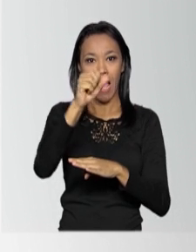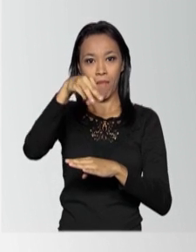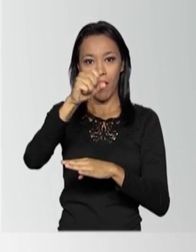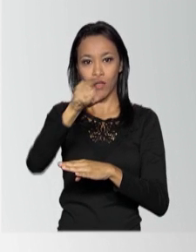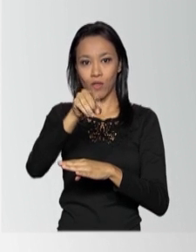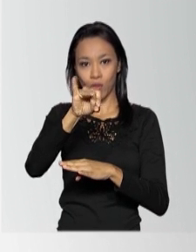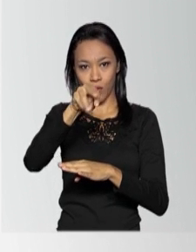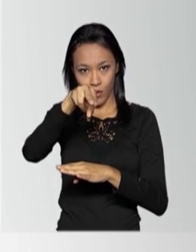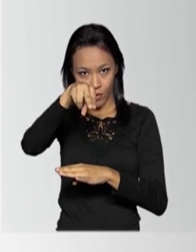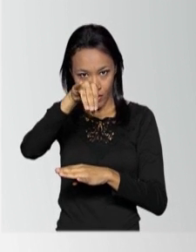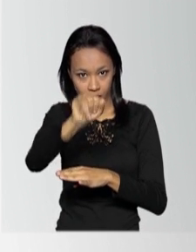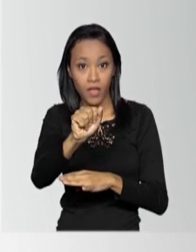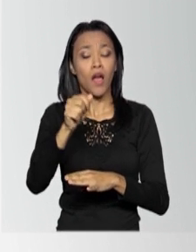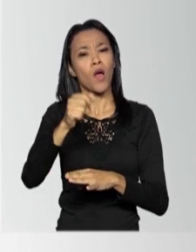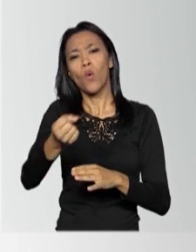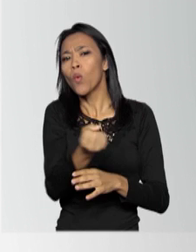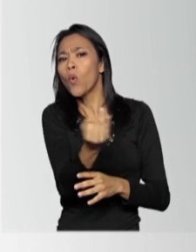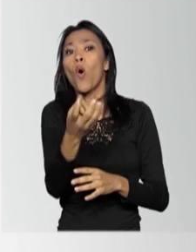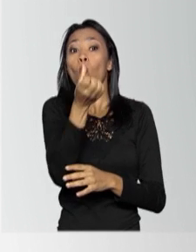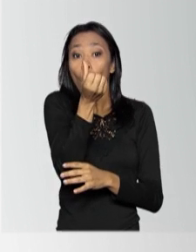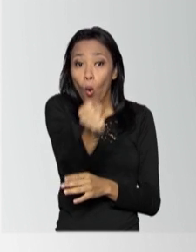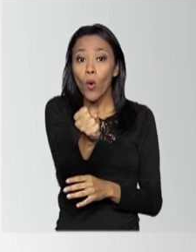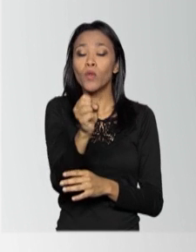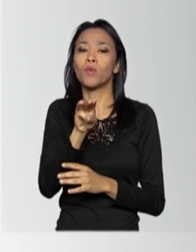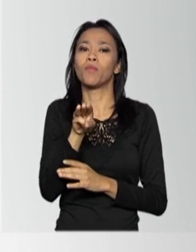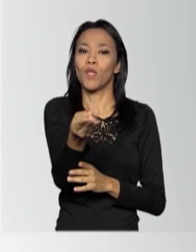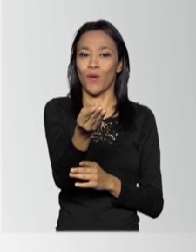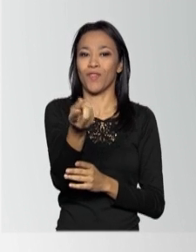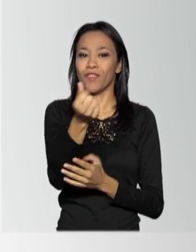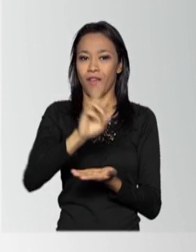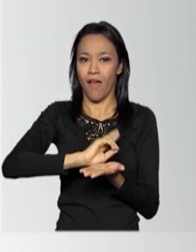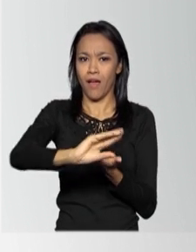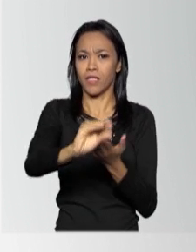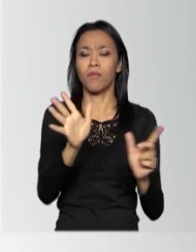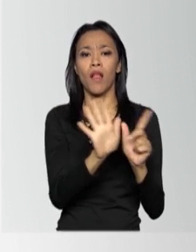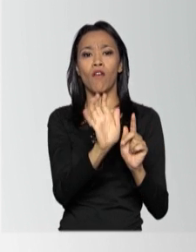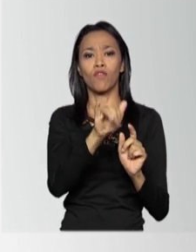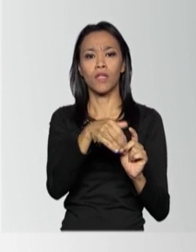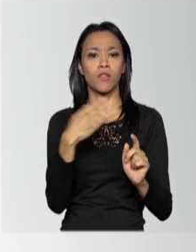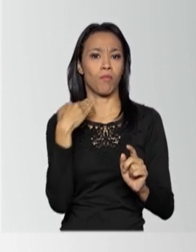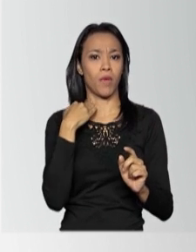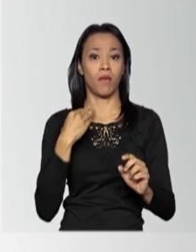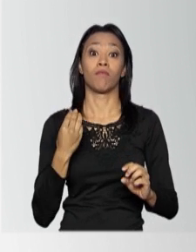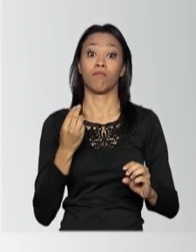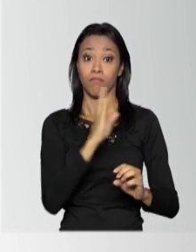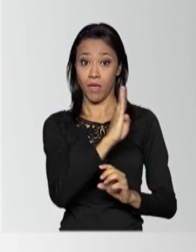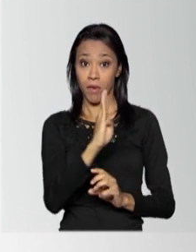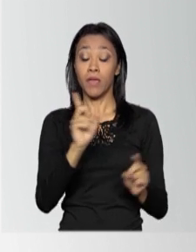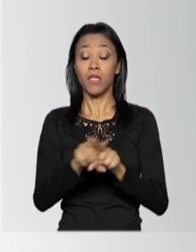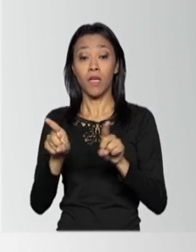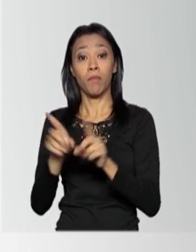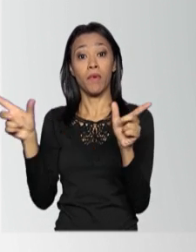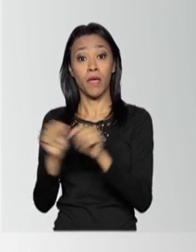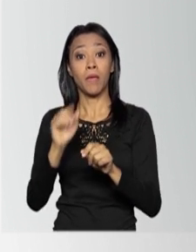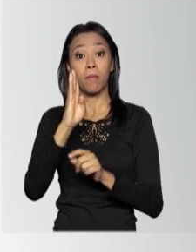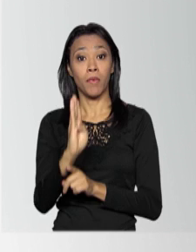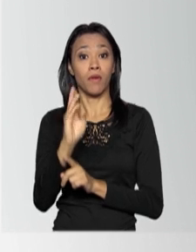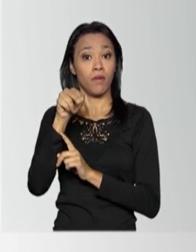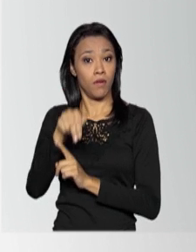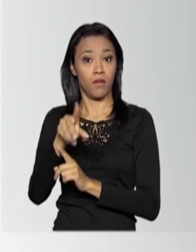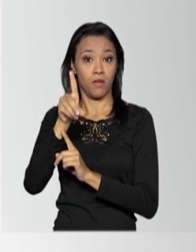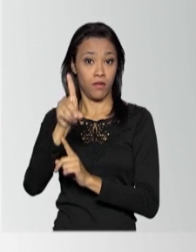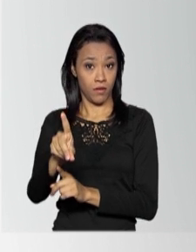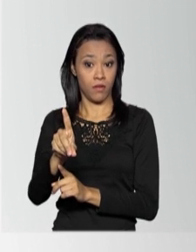Serão disponibilizados R$ 8 milhões pela Fundação Banco do Brasil e pelo Fundo Amazônia, gerido pelo